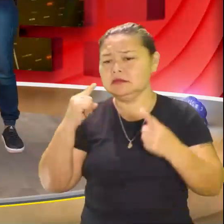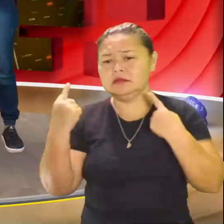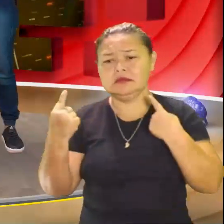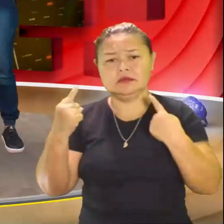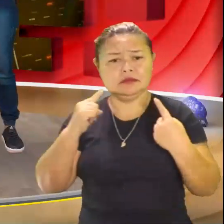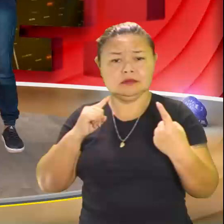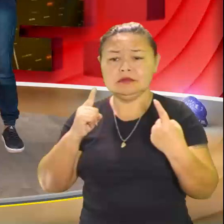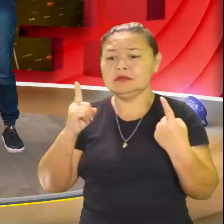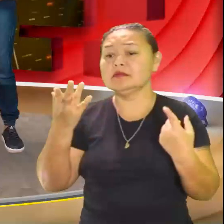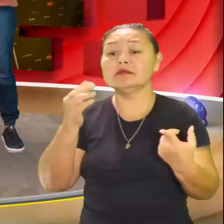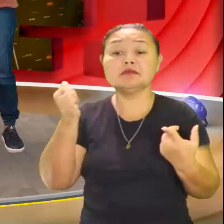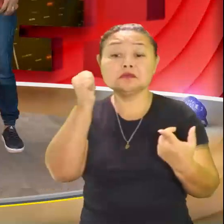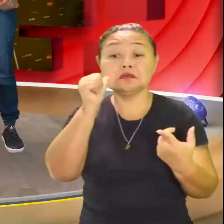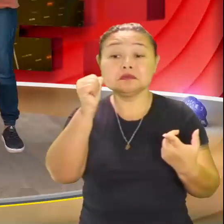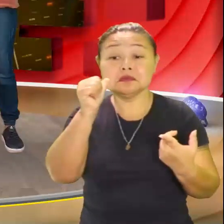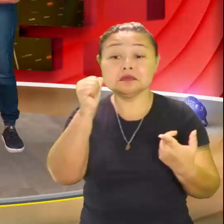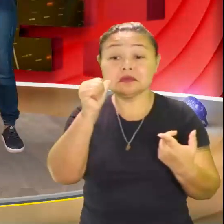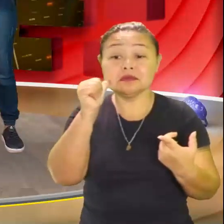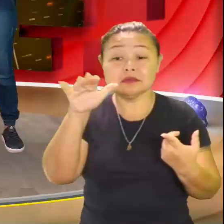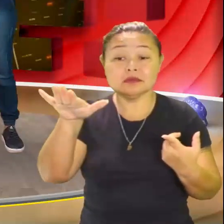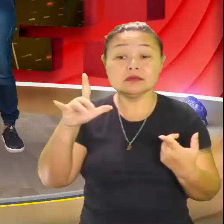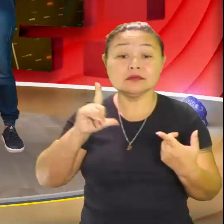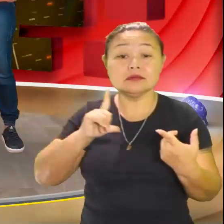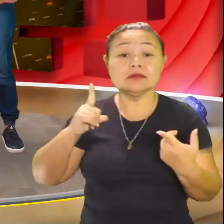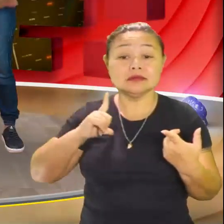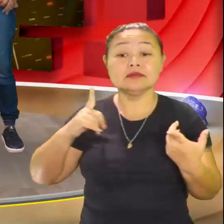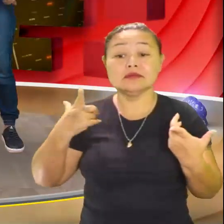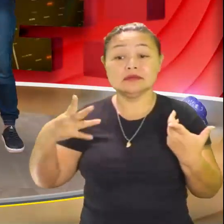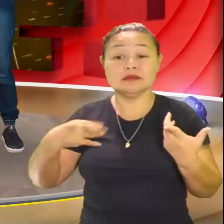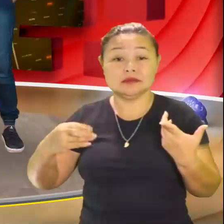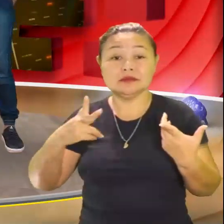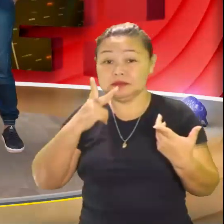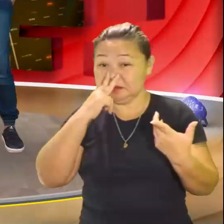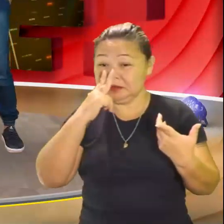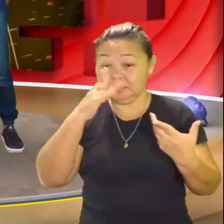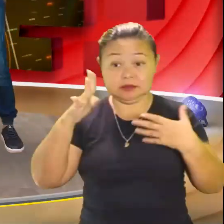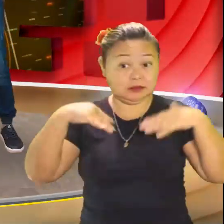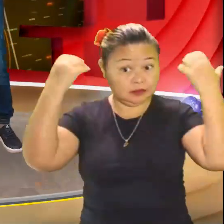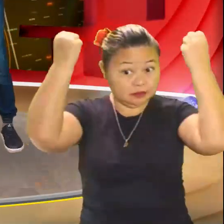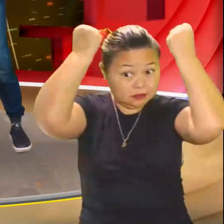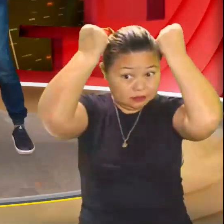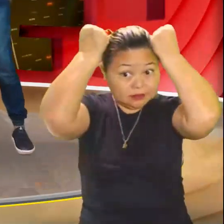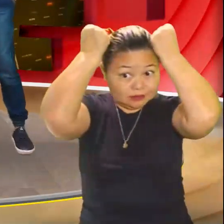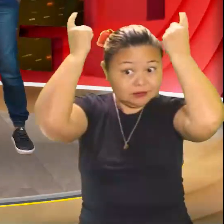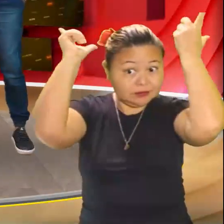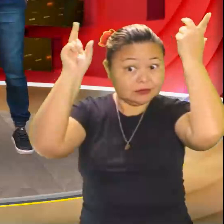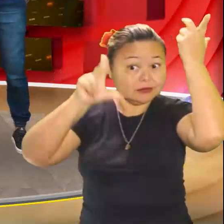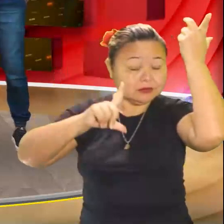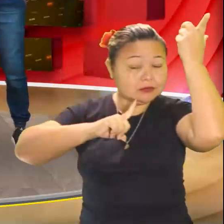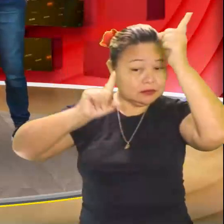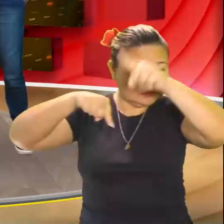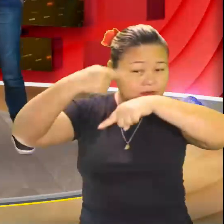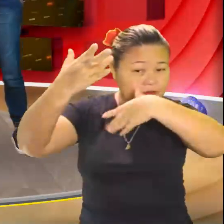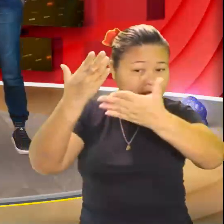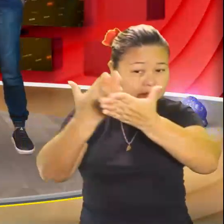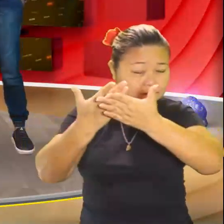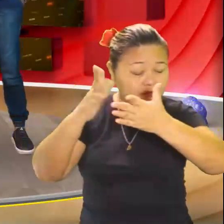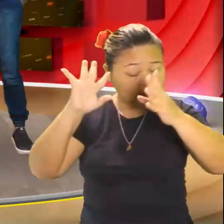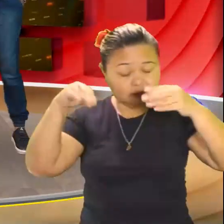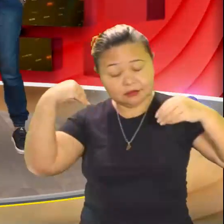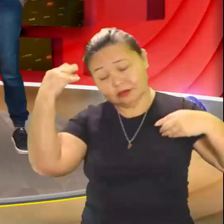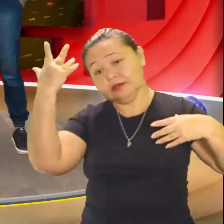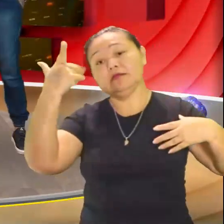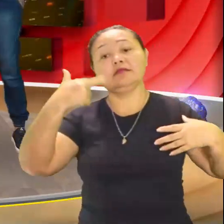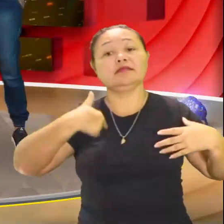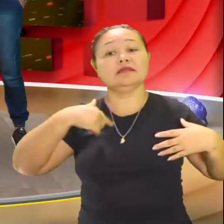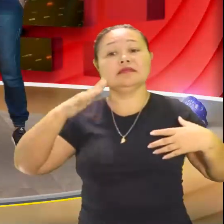bonequinha não. Essa menininha parece minha filha, não parece? Tem que amarrar o cabelo. Tem que amarrar o cabelo? Vou fazer. Próxima aula aí eu vou vir com um novo